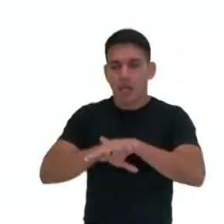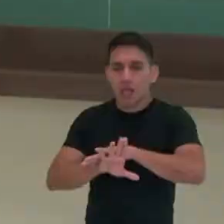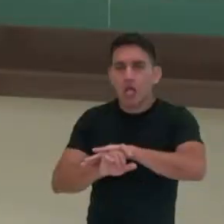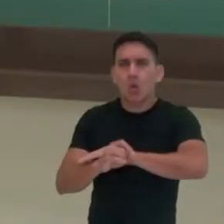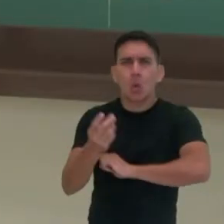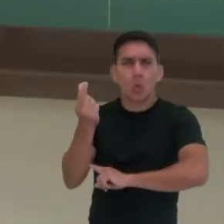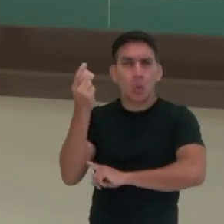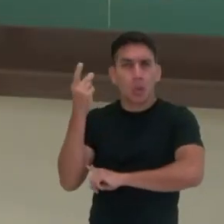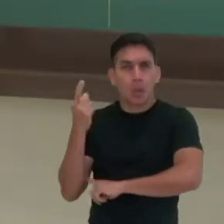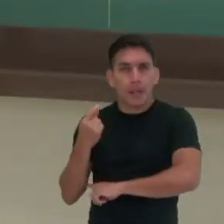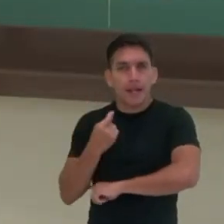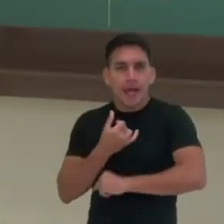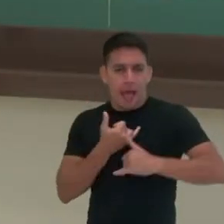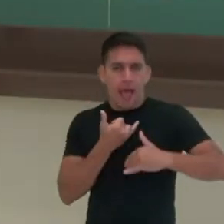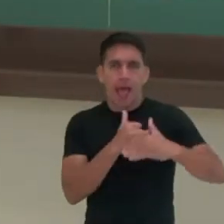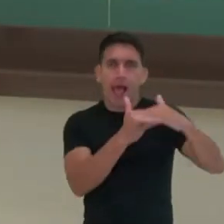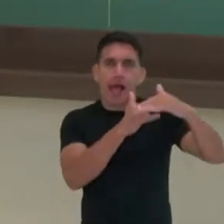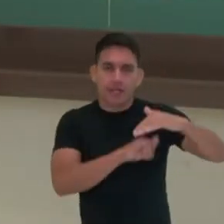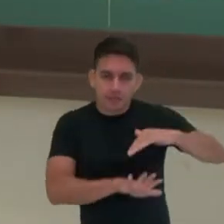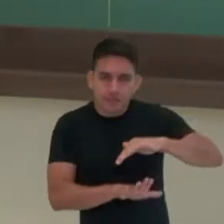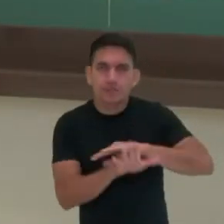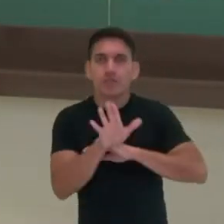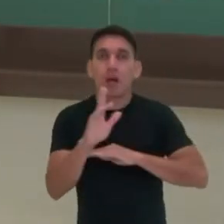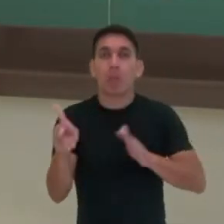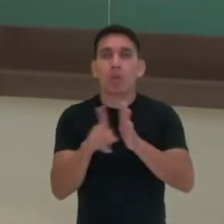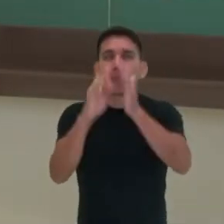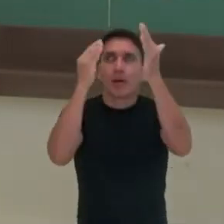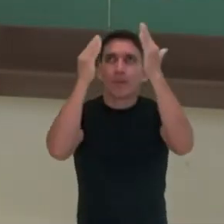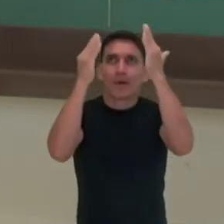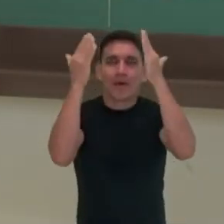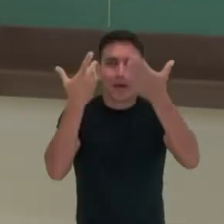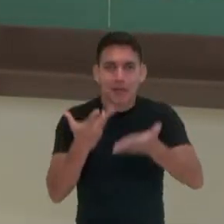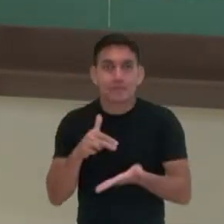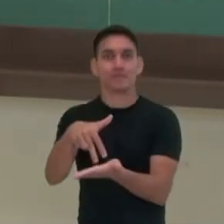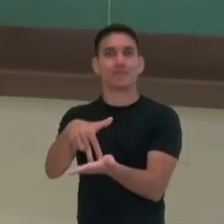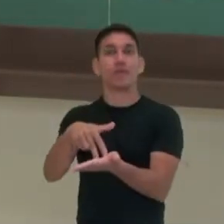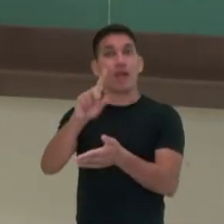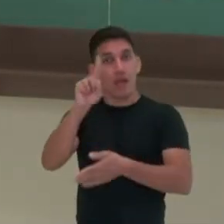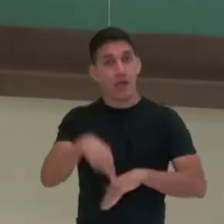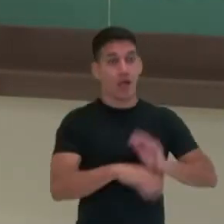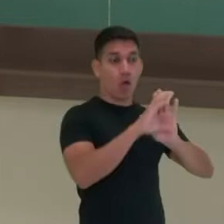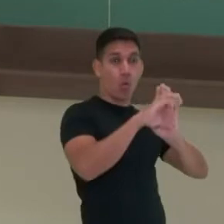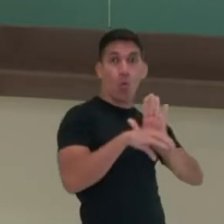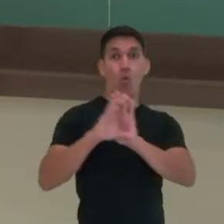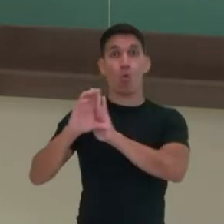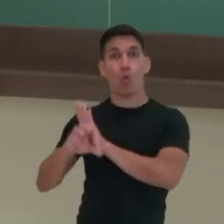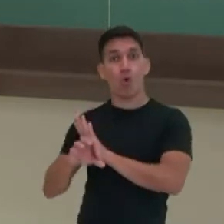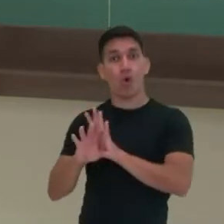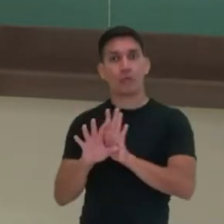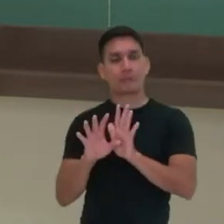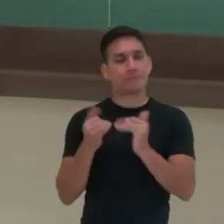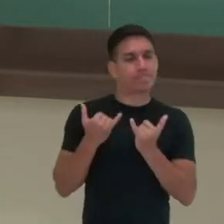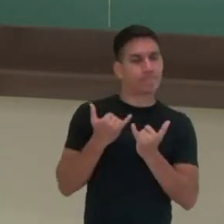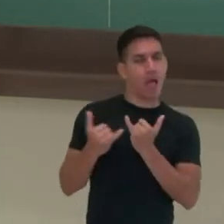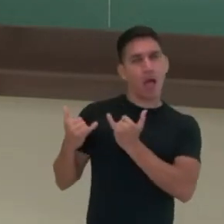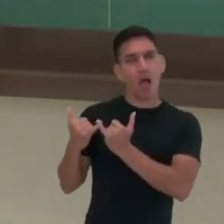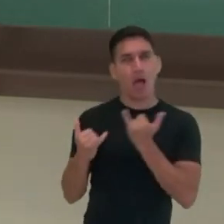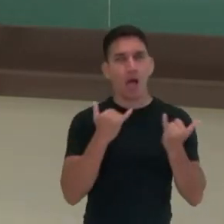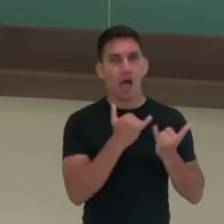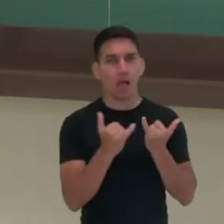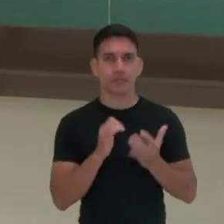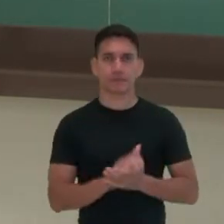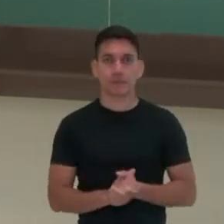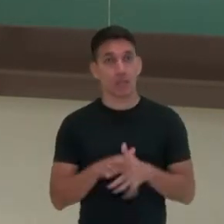primitivo de energias psíquicas. Então, são conceitos bastante similares.